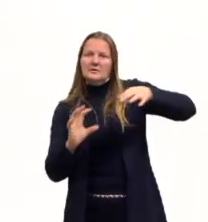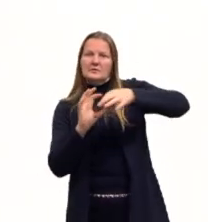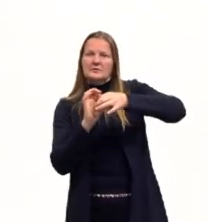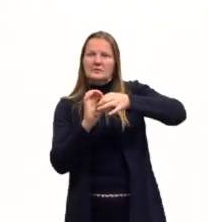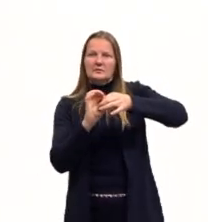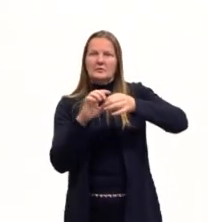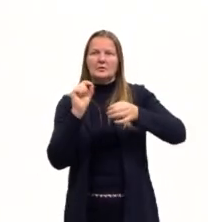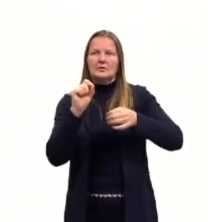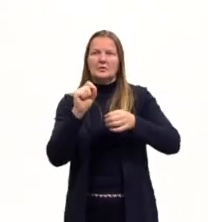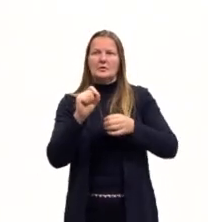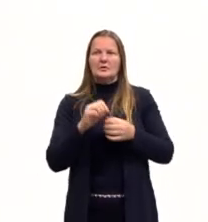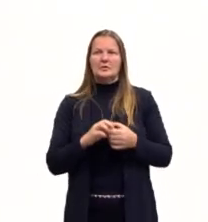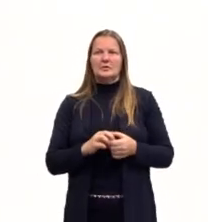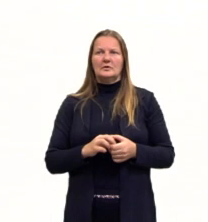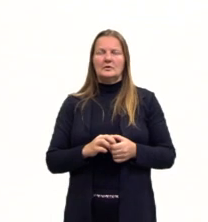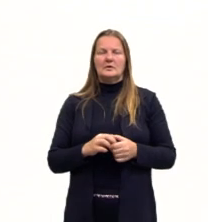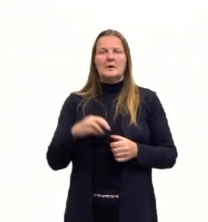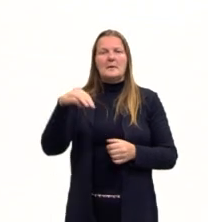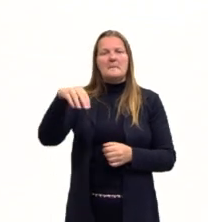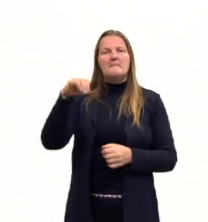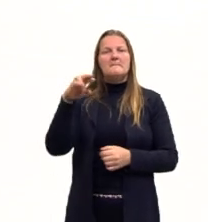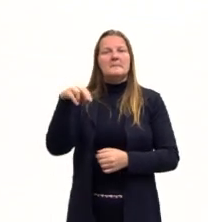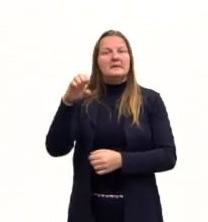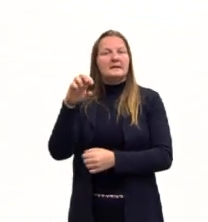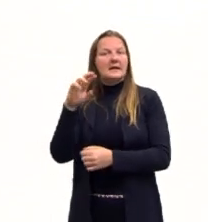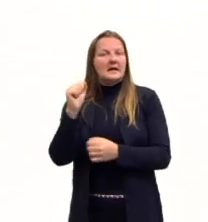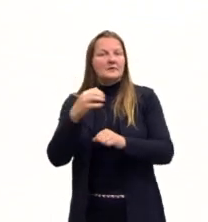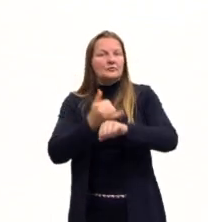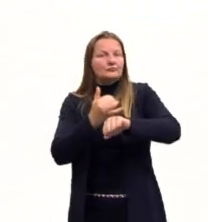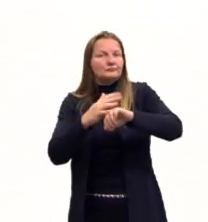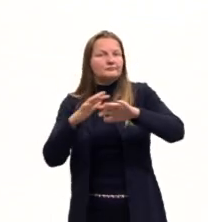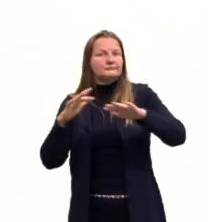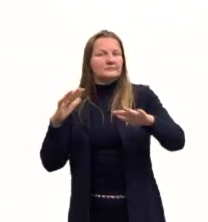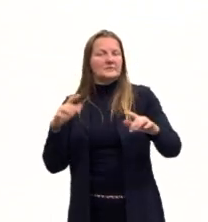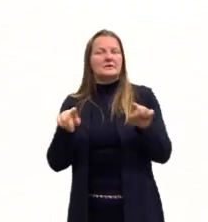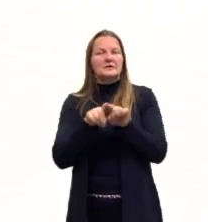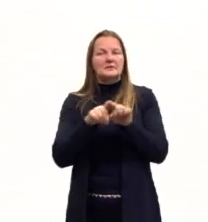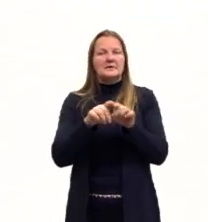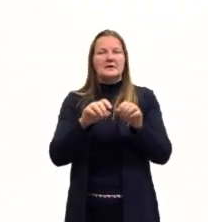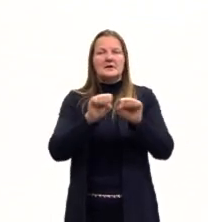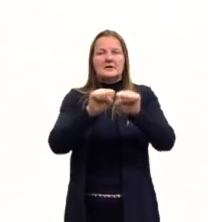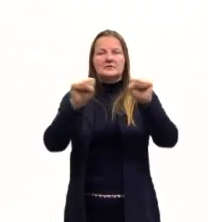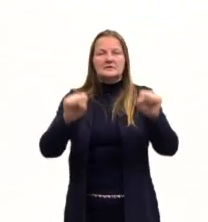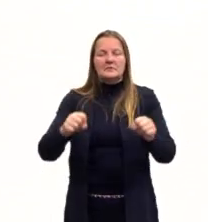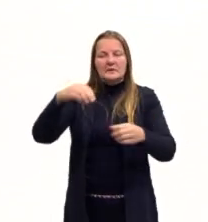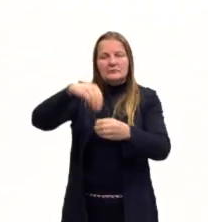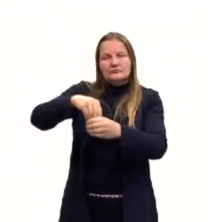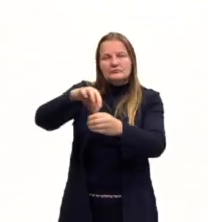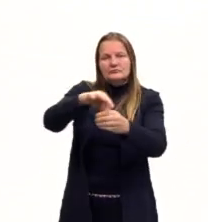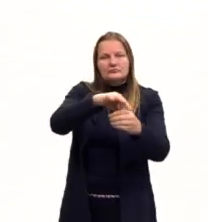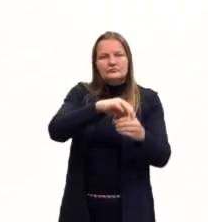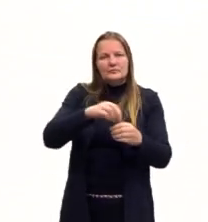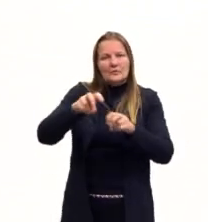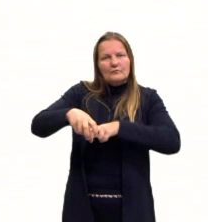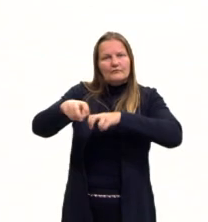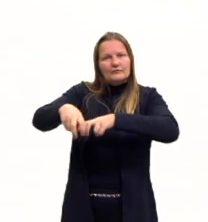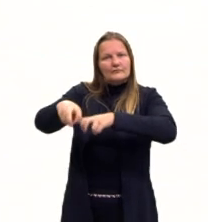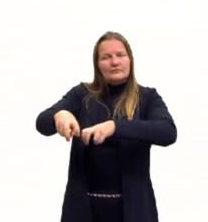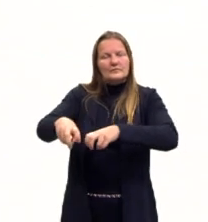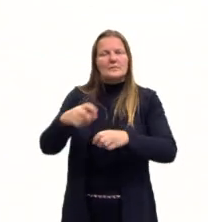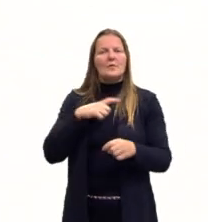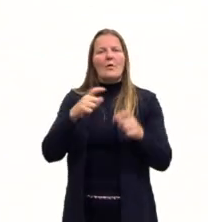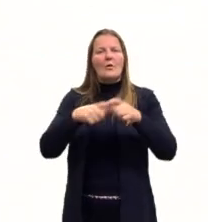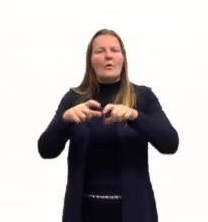entre as as minerações né os recursos naturais com esse sistema de plantio e a gente vai ver que muitas vezes